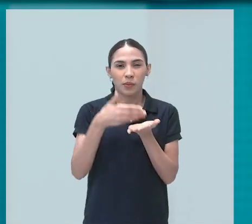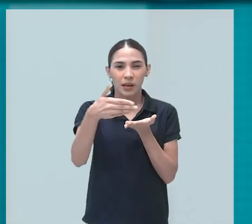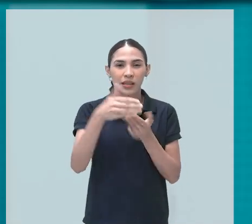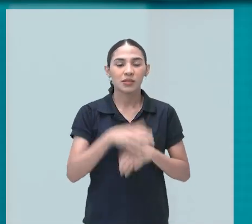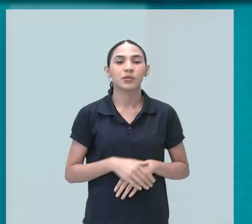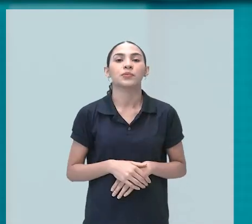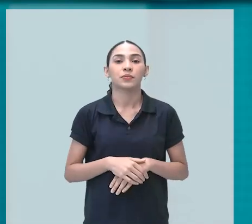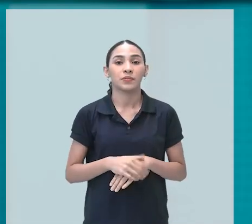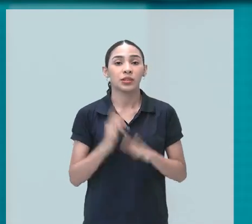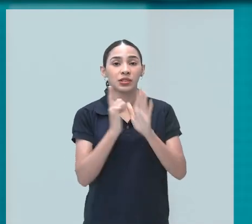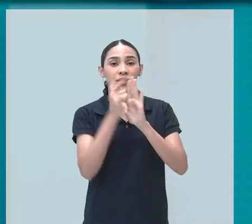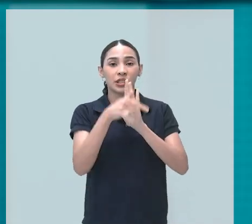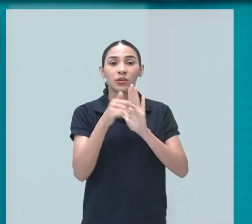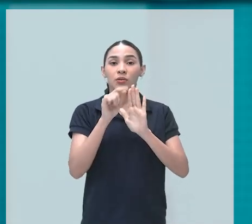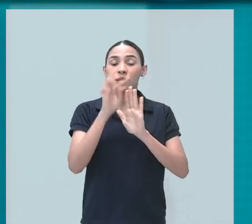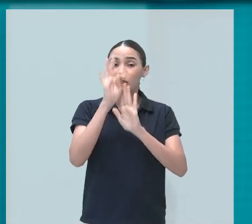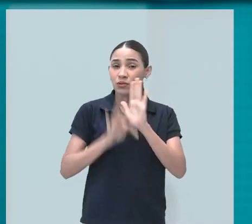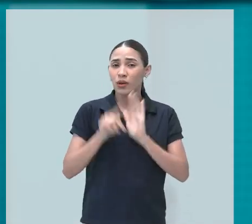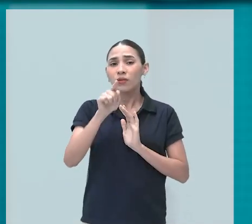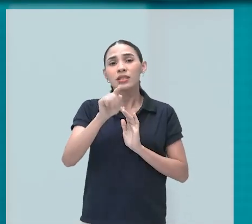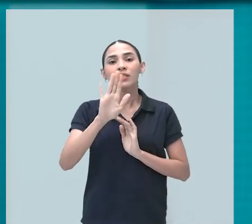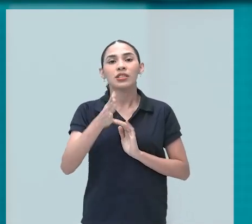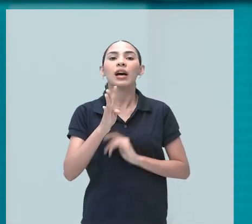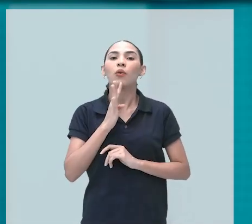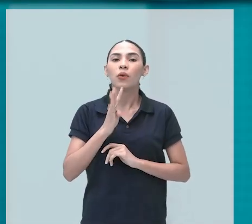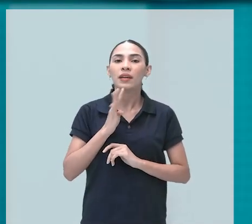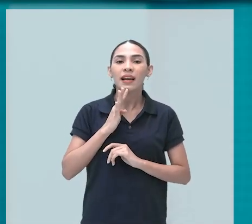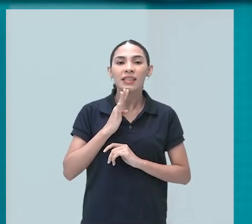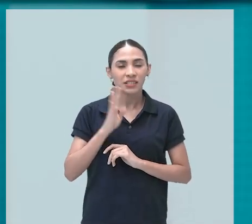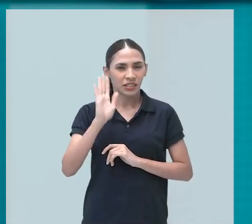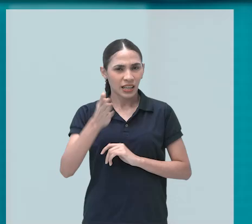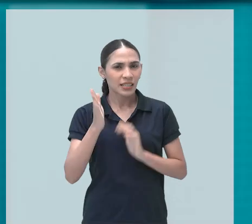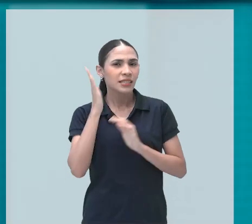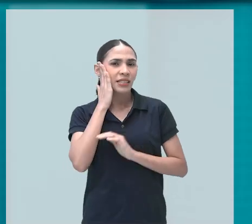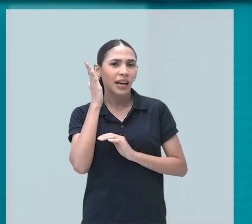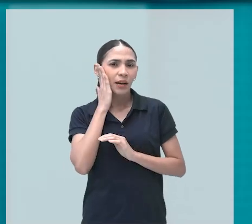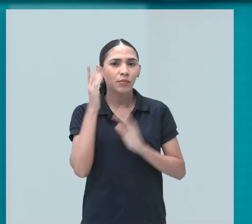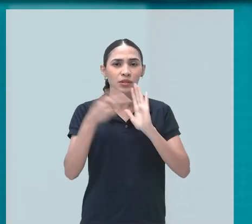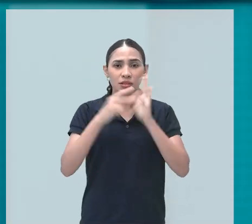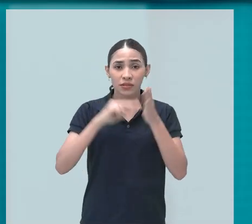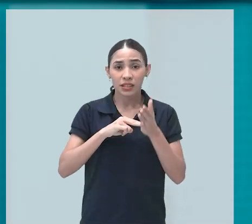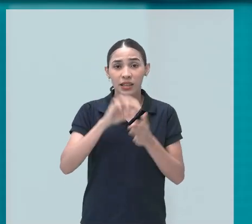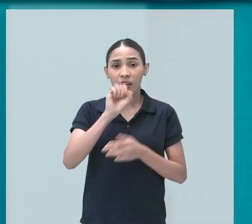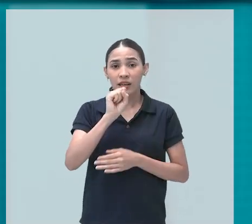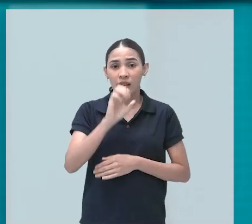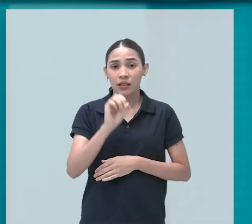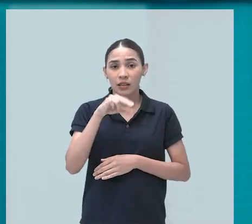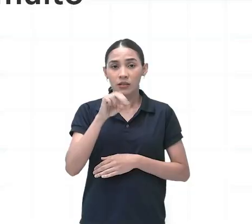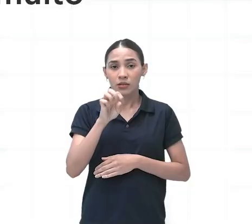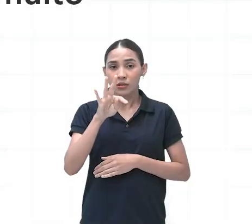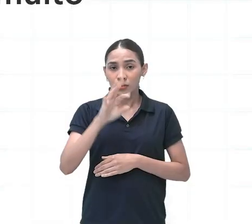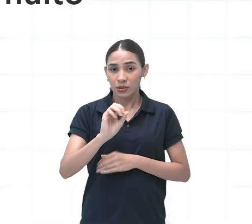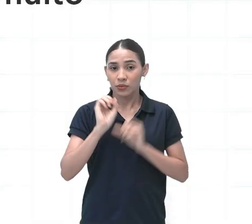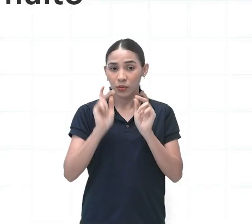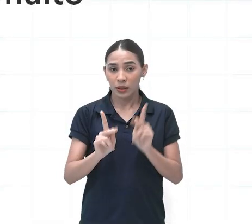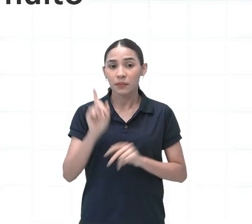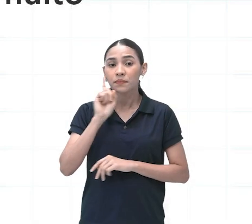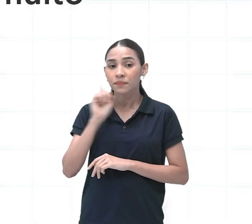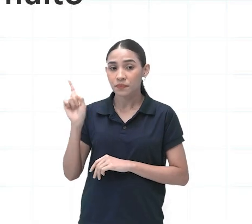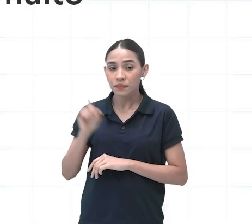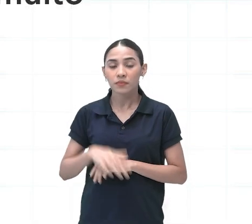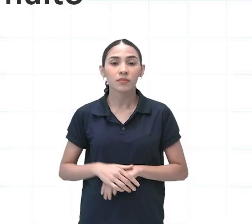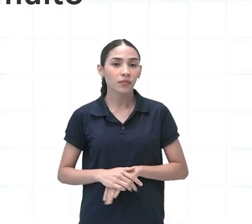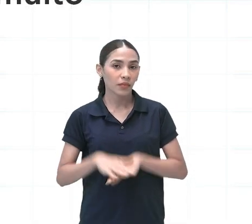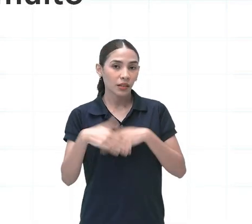um gênero textual que vocês já conhecem, já sabem o que significa, que é o soneto, correto? Os